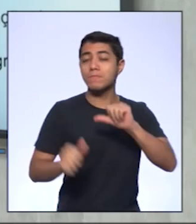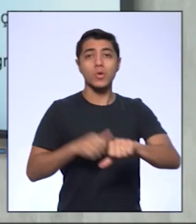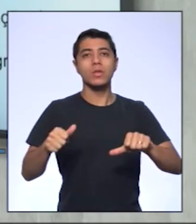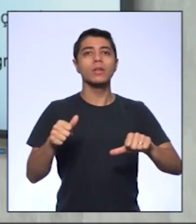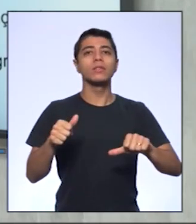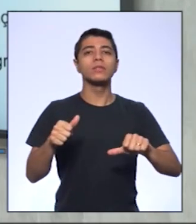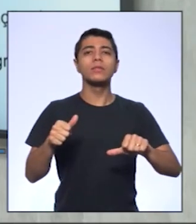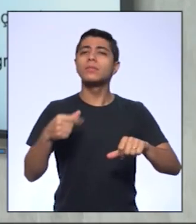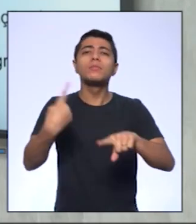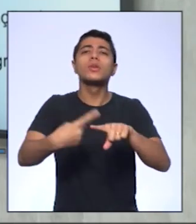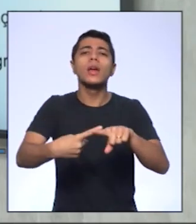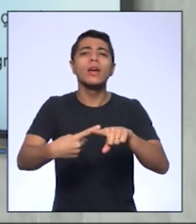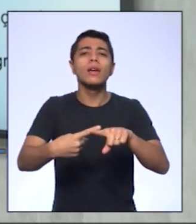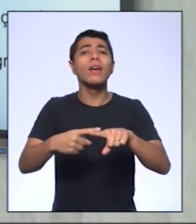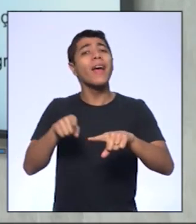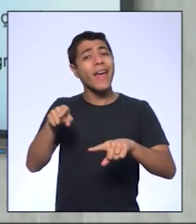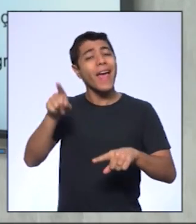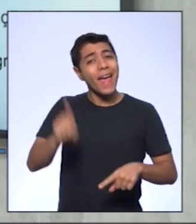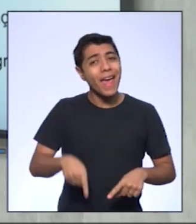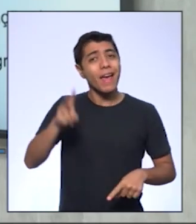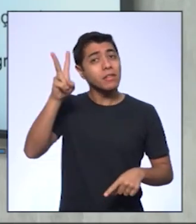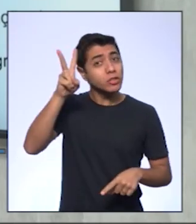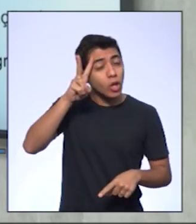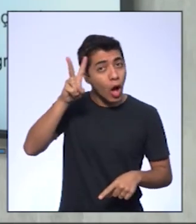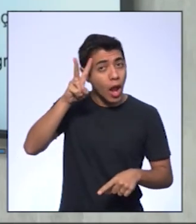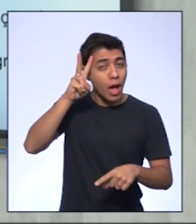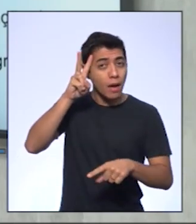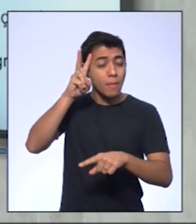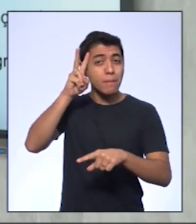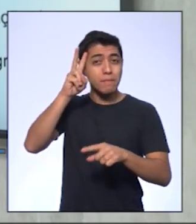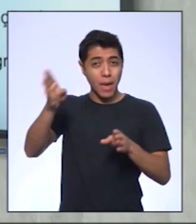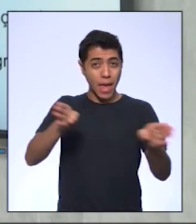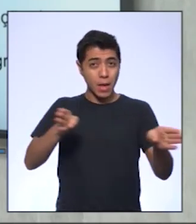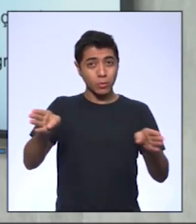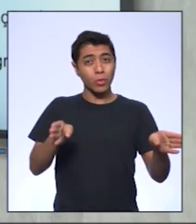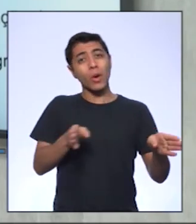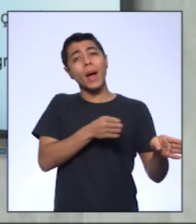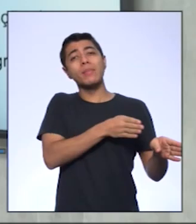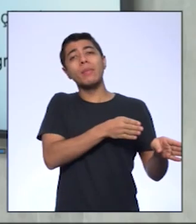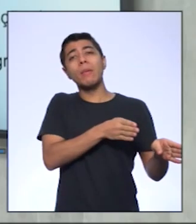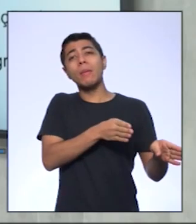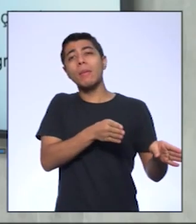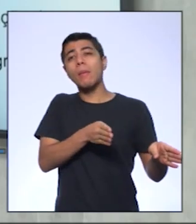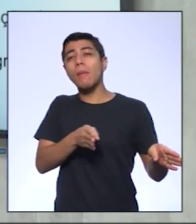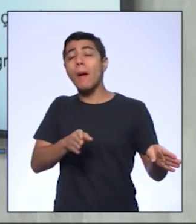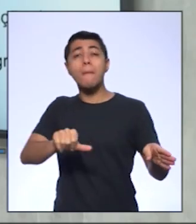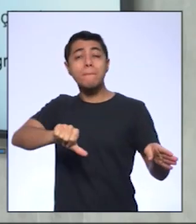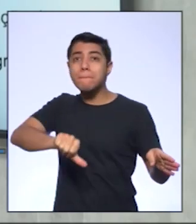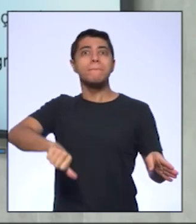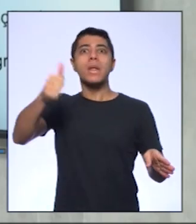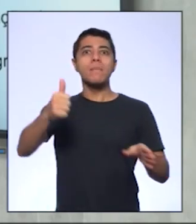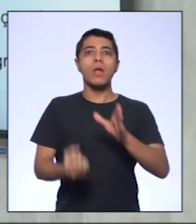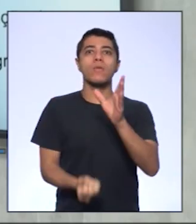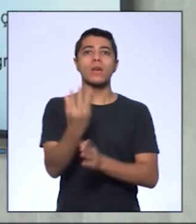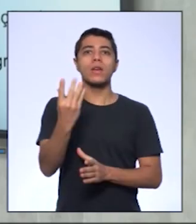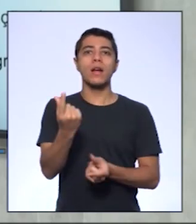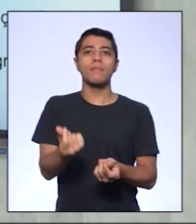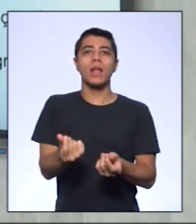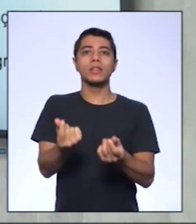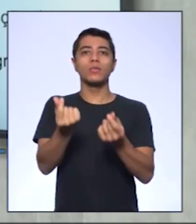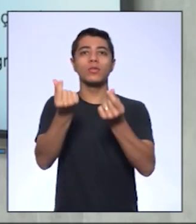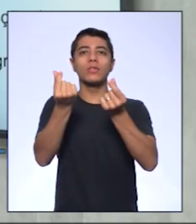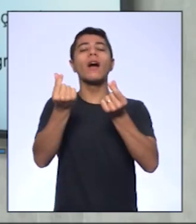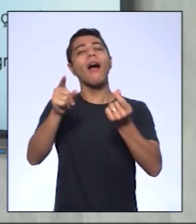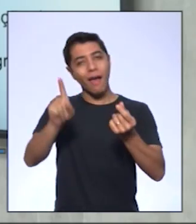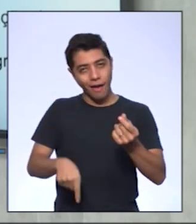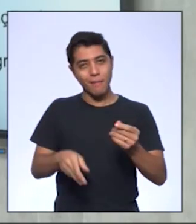da história que o capitalismo existe. E o capitalismo é o sistema que existe no mundo hoje, né? A gente vive em cima de um regime